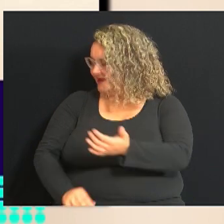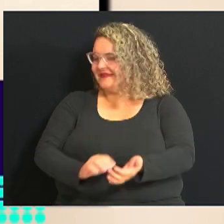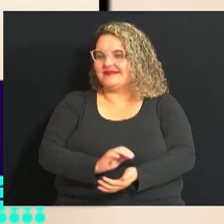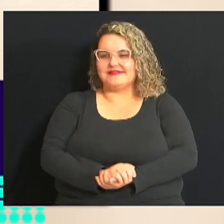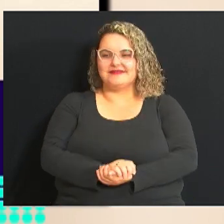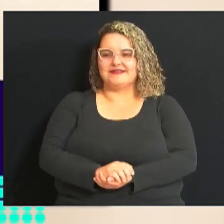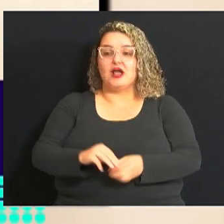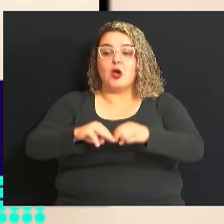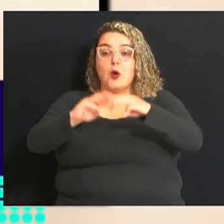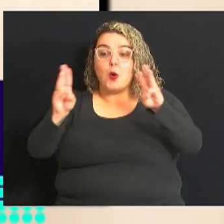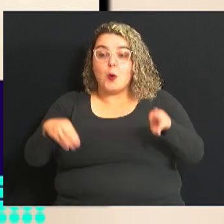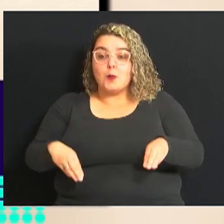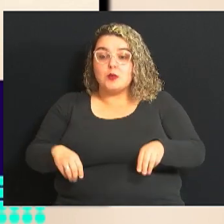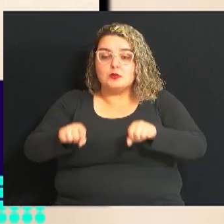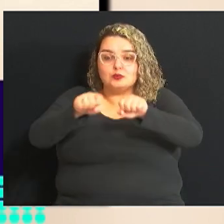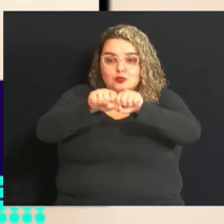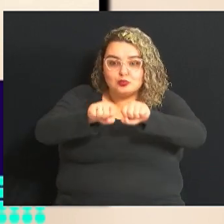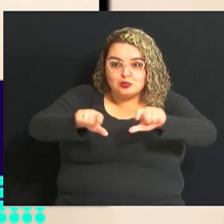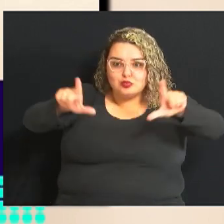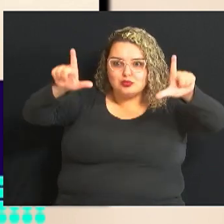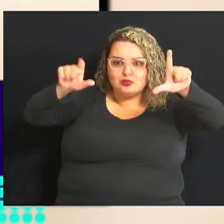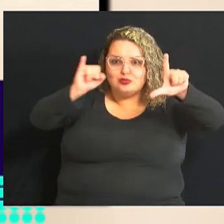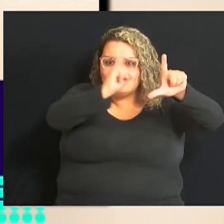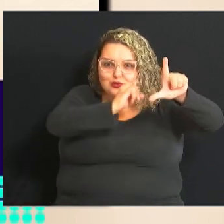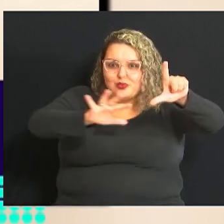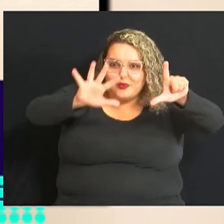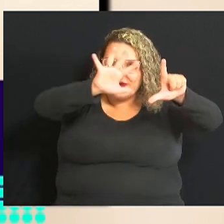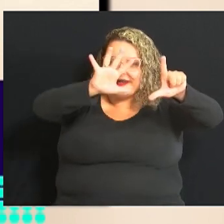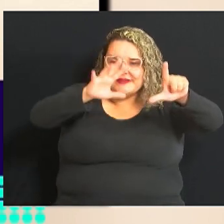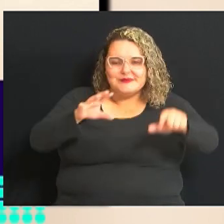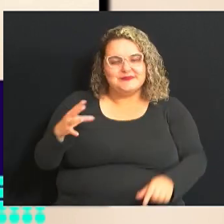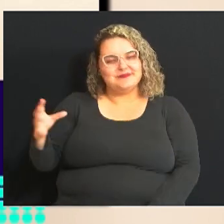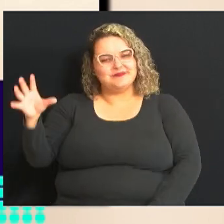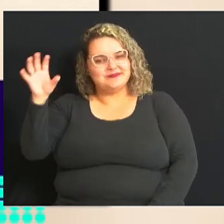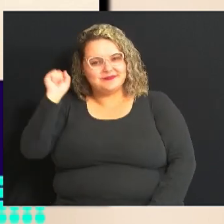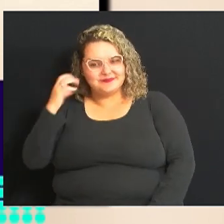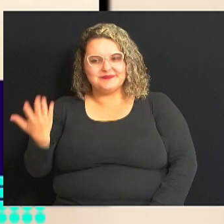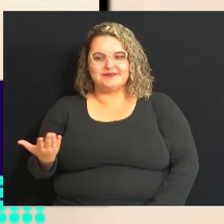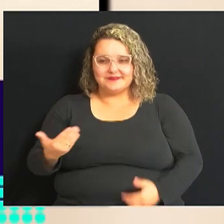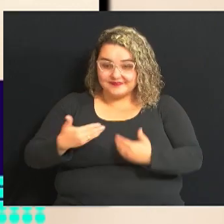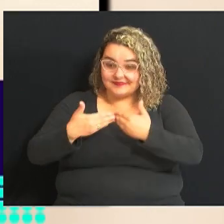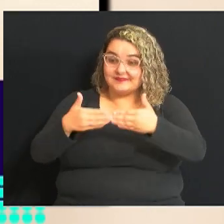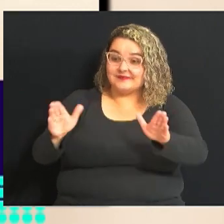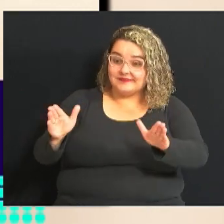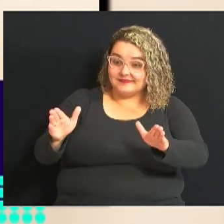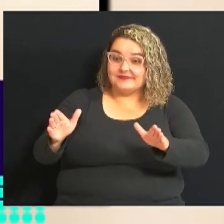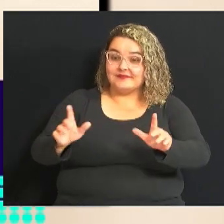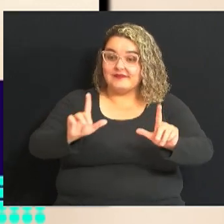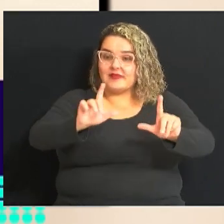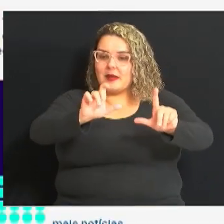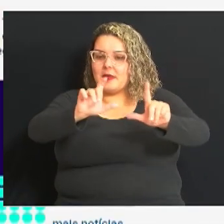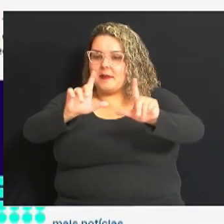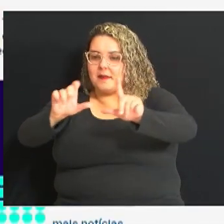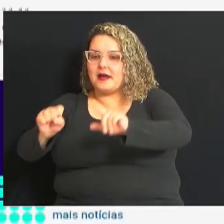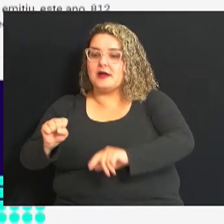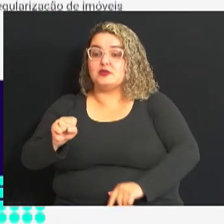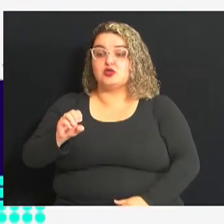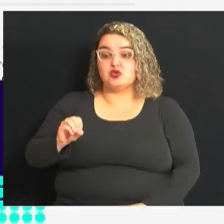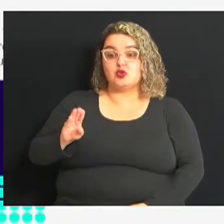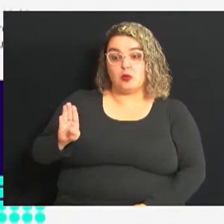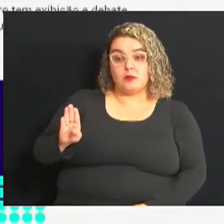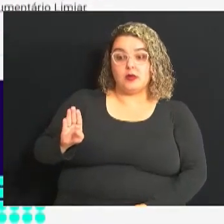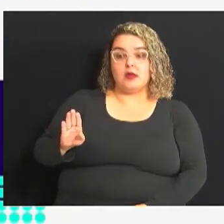da Imagem e do Som de Campinas está com a exposição aberta Sob a Pele, fotografias de Pauline Daniel,